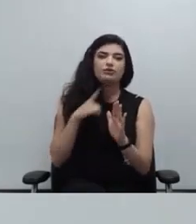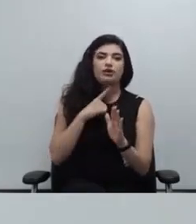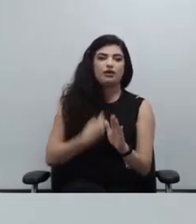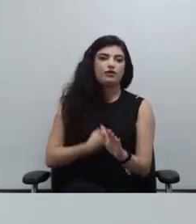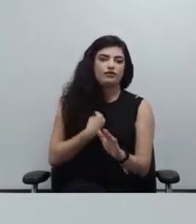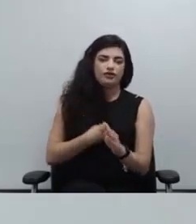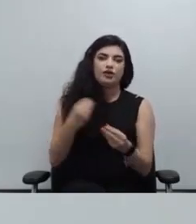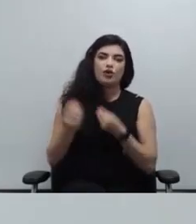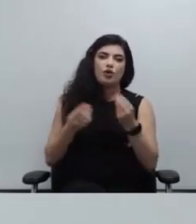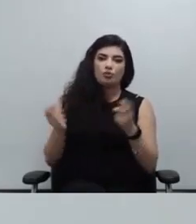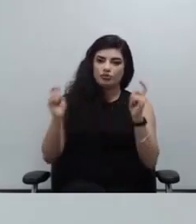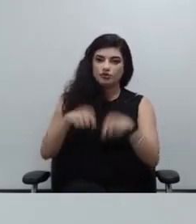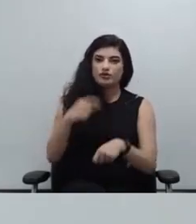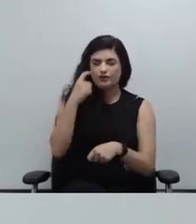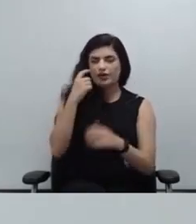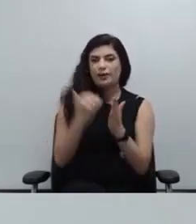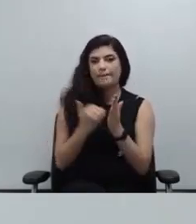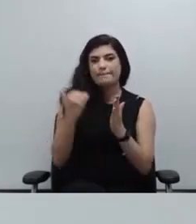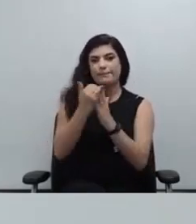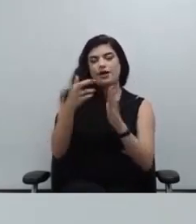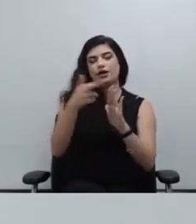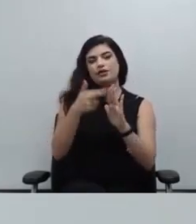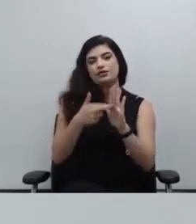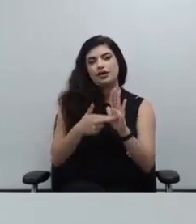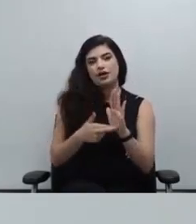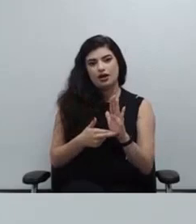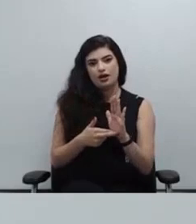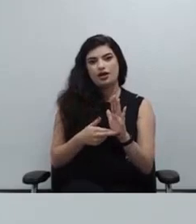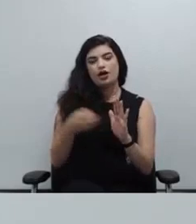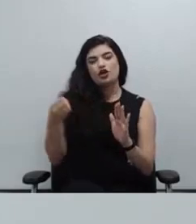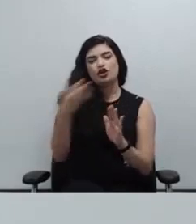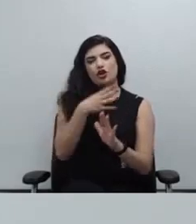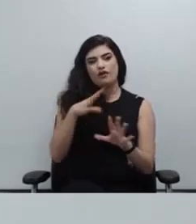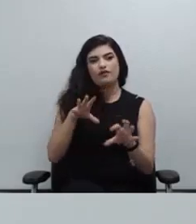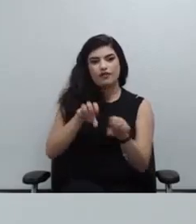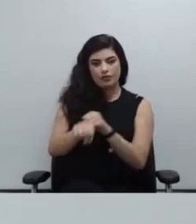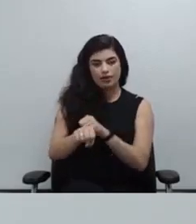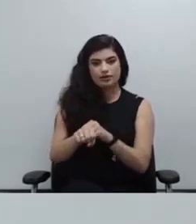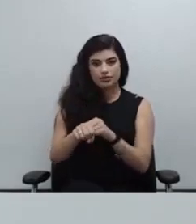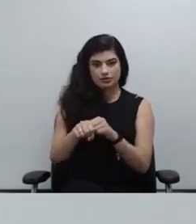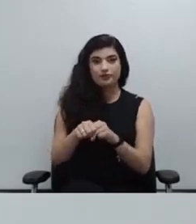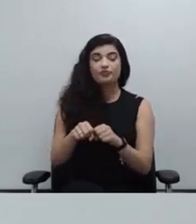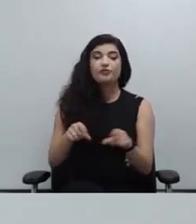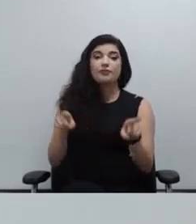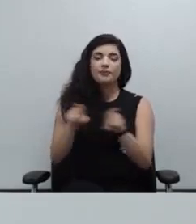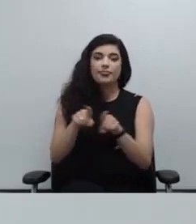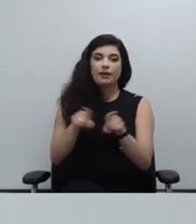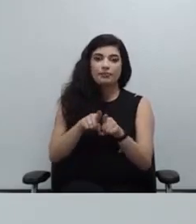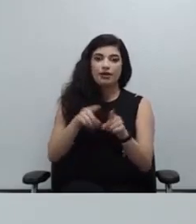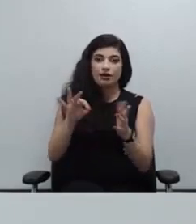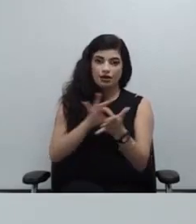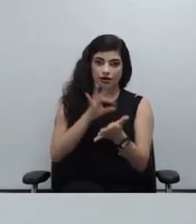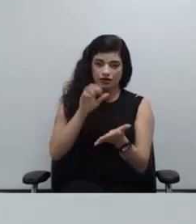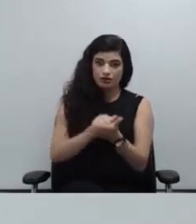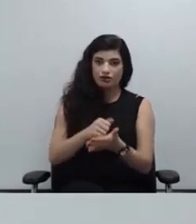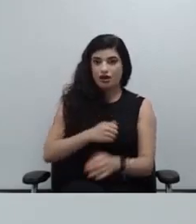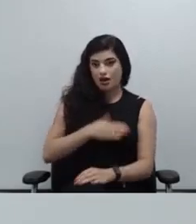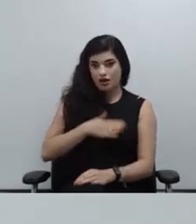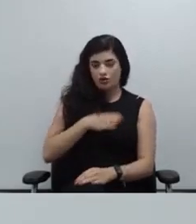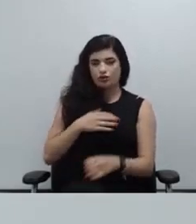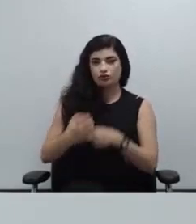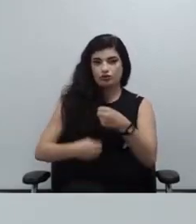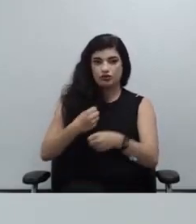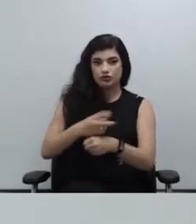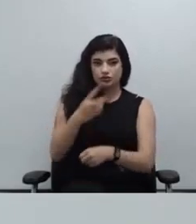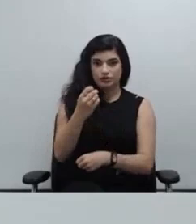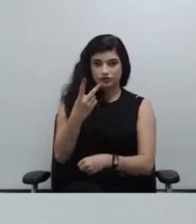possibilidade de uma revisão mais ampla das regras regimentais pela nova formação do órgão. Convém registrar ainda que em agosto de